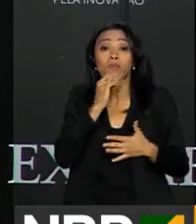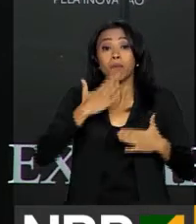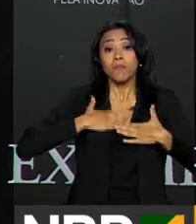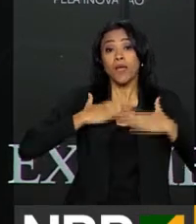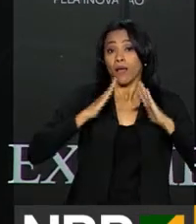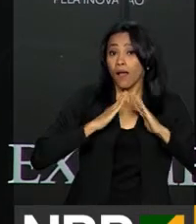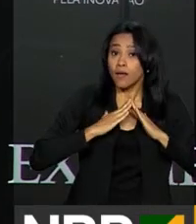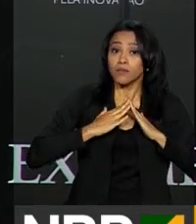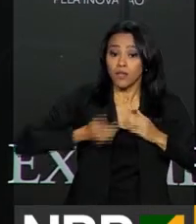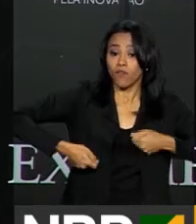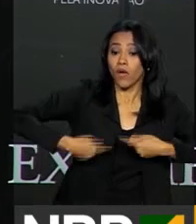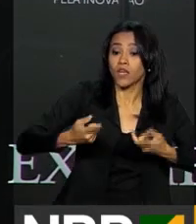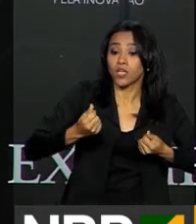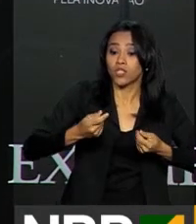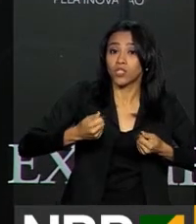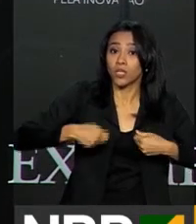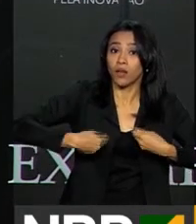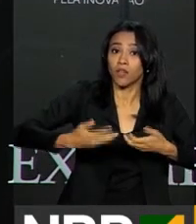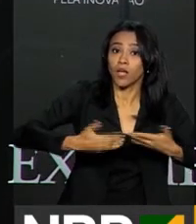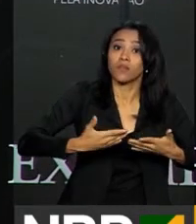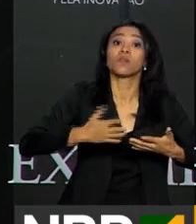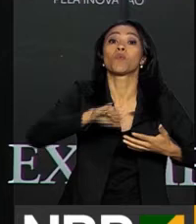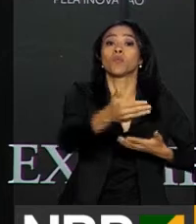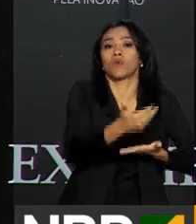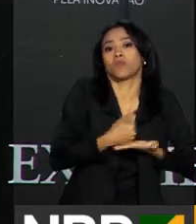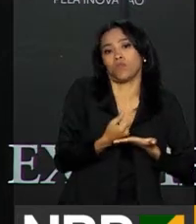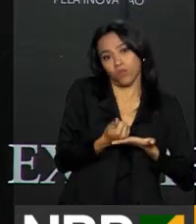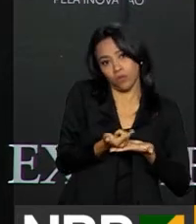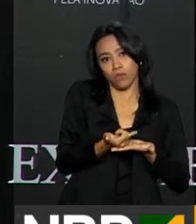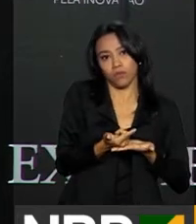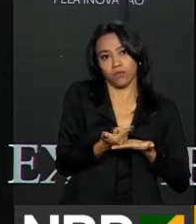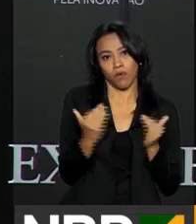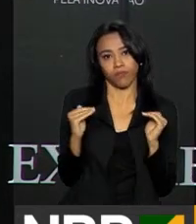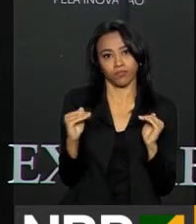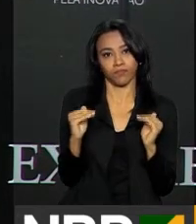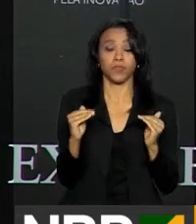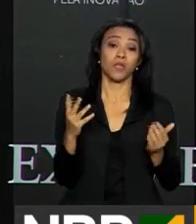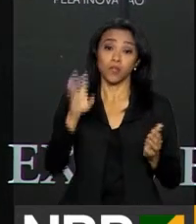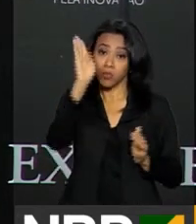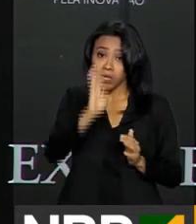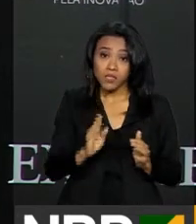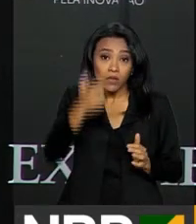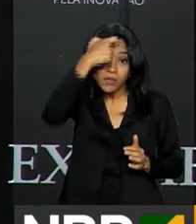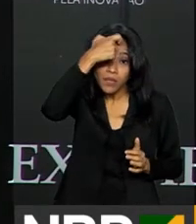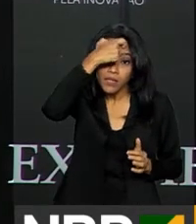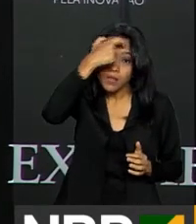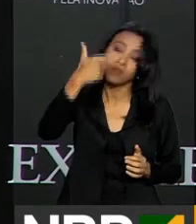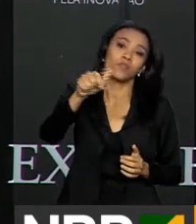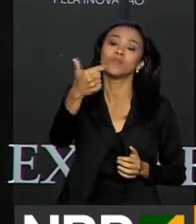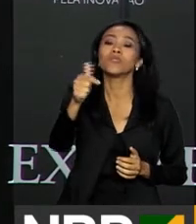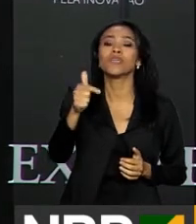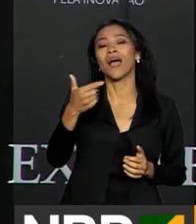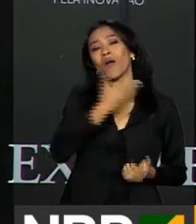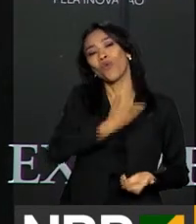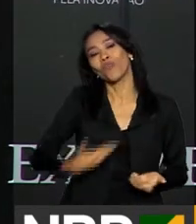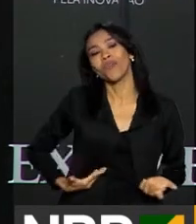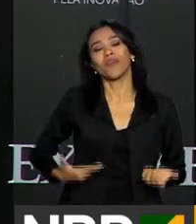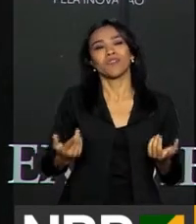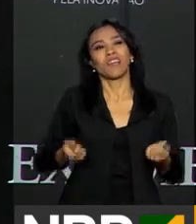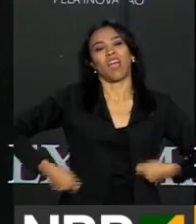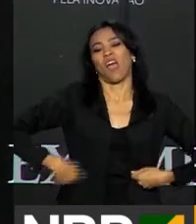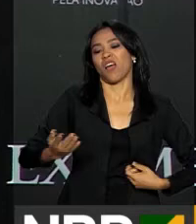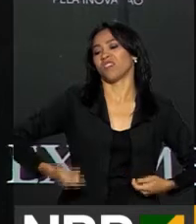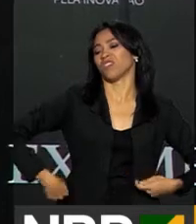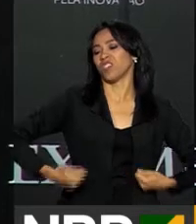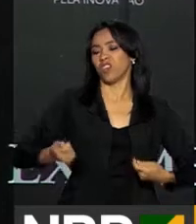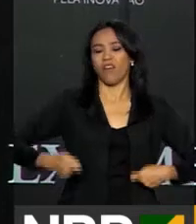apenas aquilo que ganho, aquilo que arrecado. Ora bem, no Brasil não havia essa mentalidade. A mentalidade é: o governante tem que governar, tem que gastar